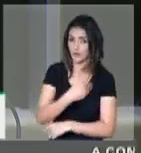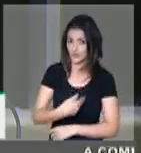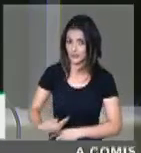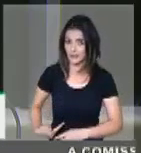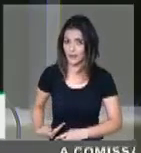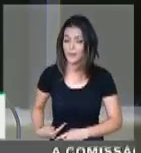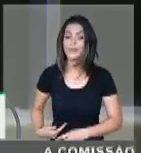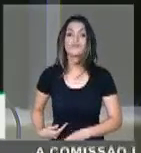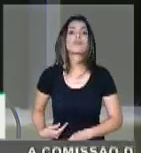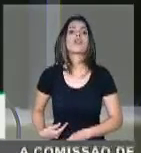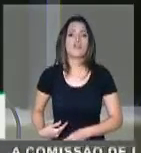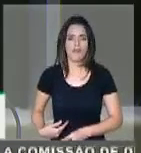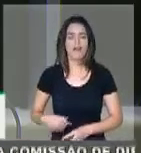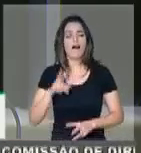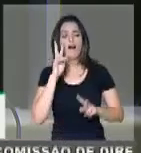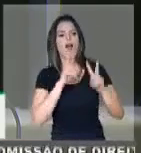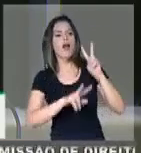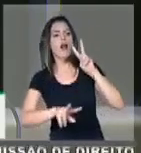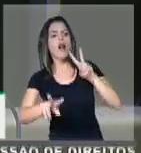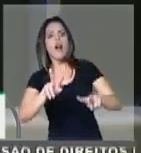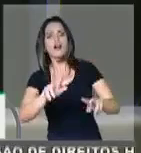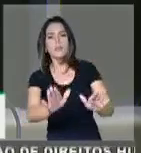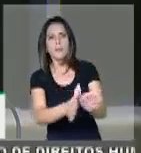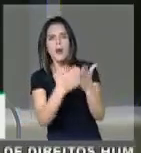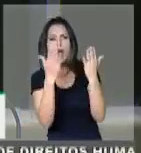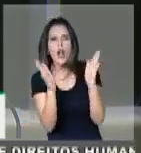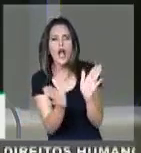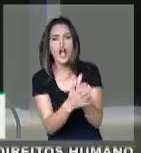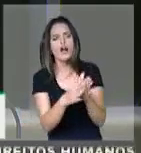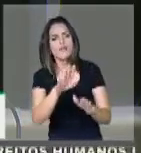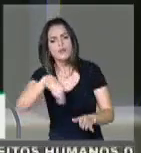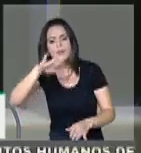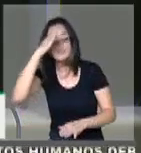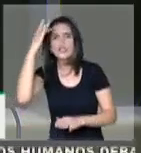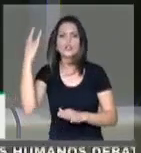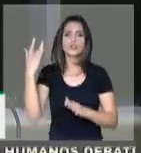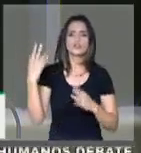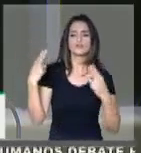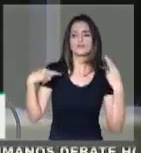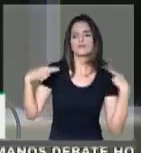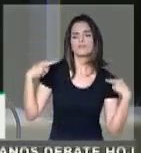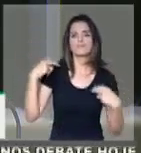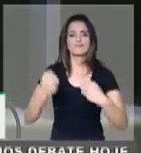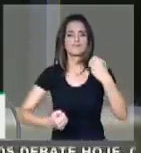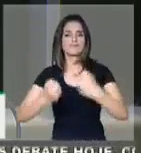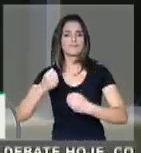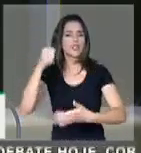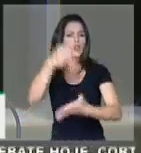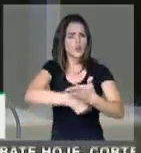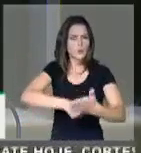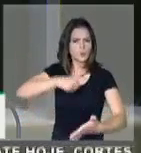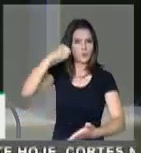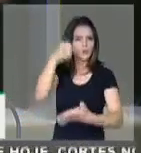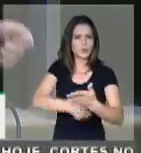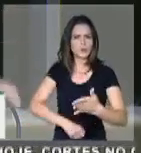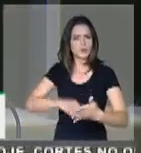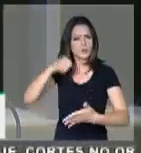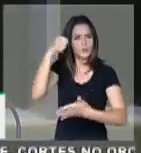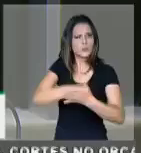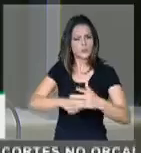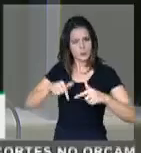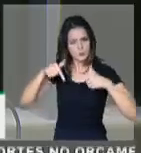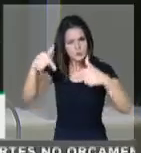os deputados que olham para os menos favorecidos desse país vão continuar lutando e insistindo.